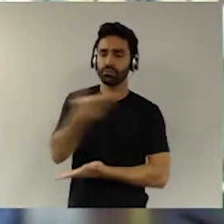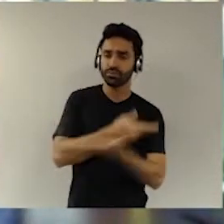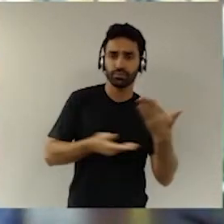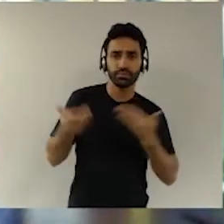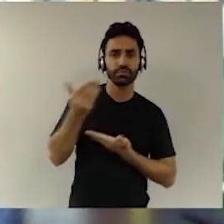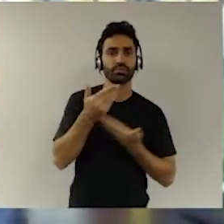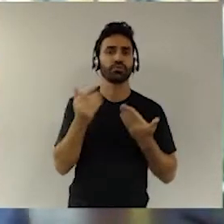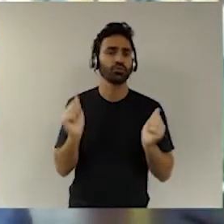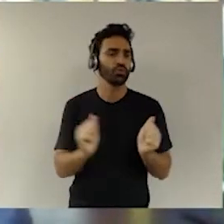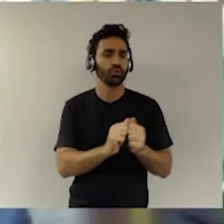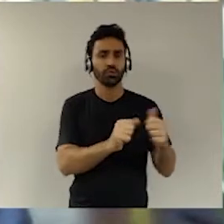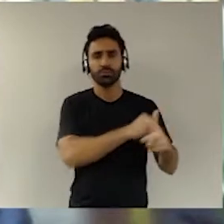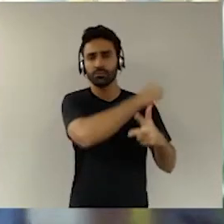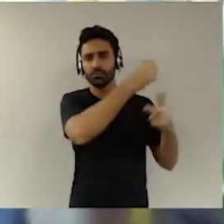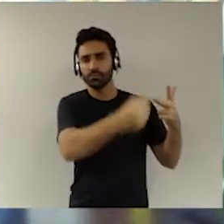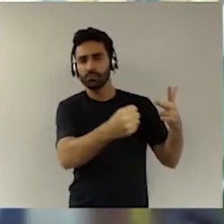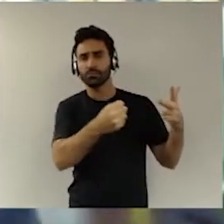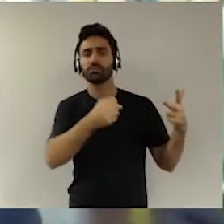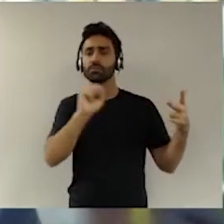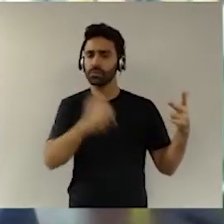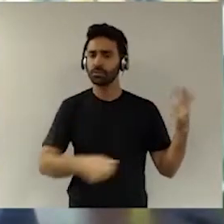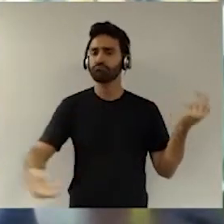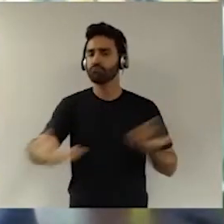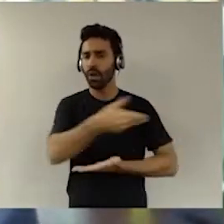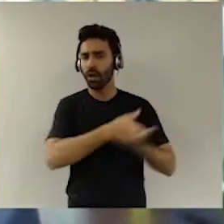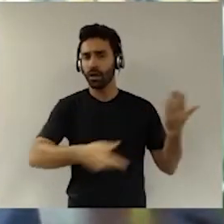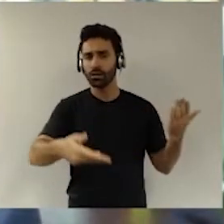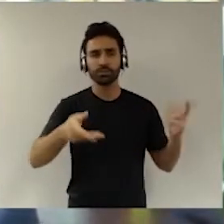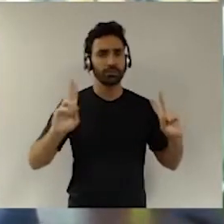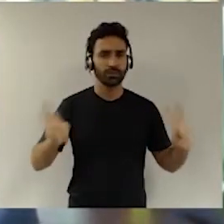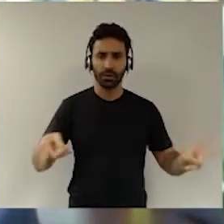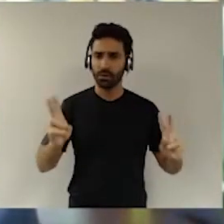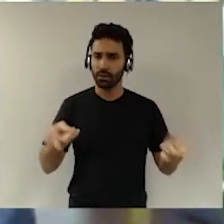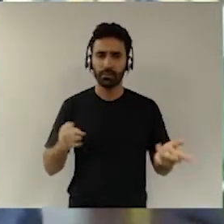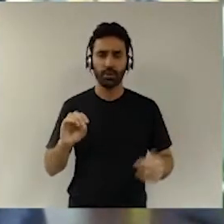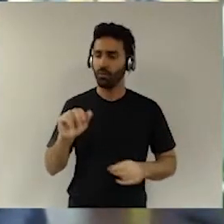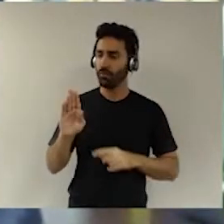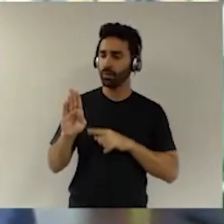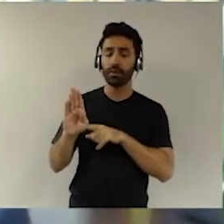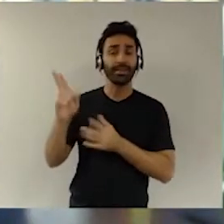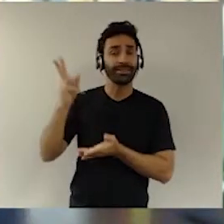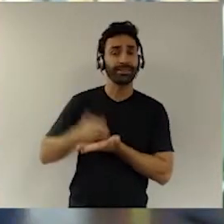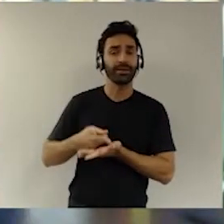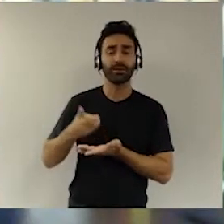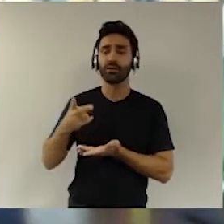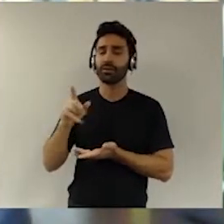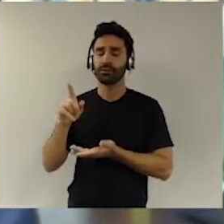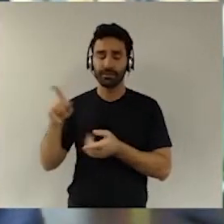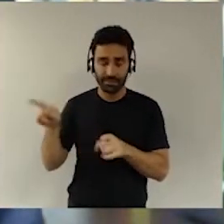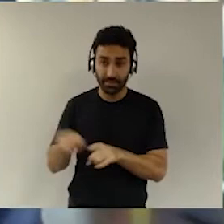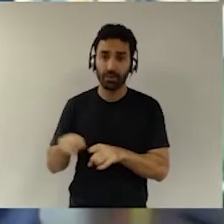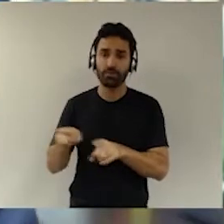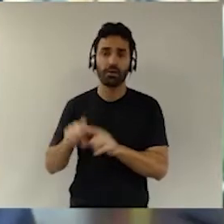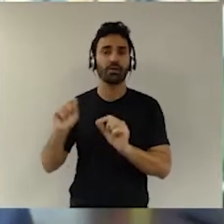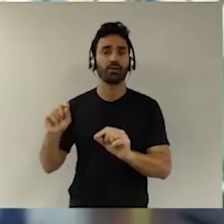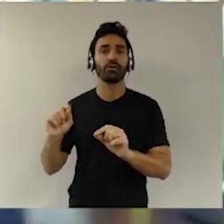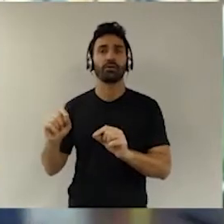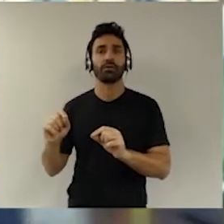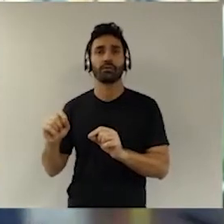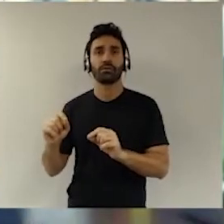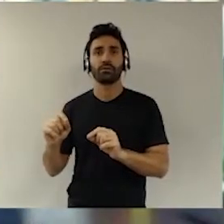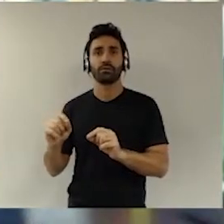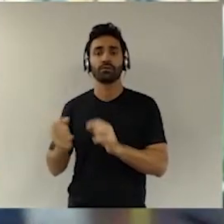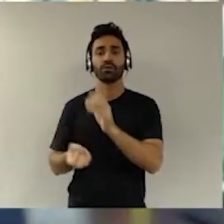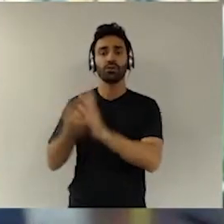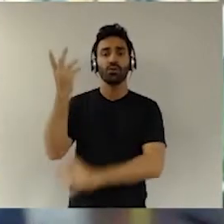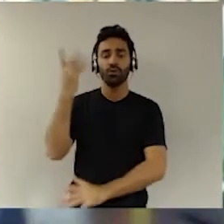entre os poderes constituídos. Ela foi também um meio pelo qual se